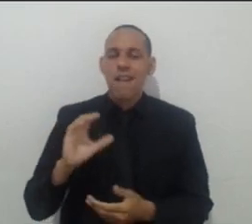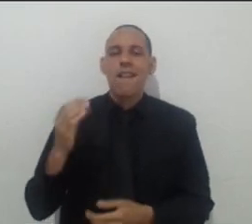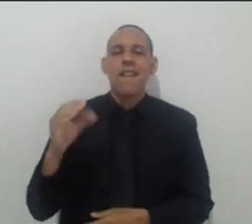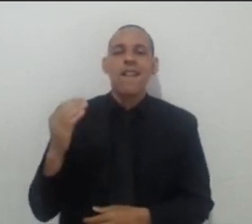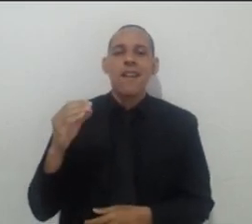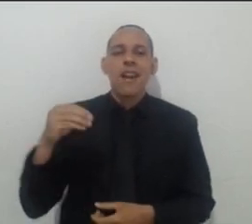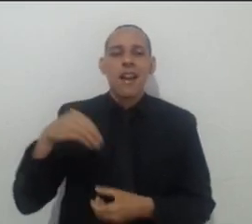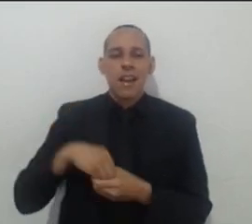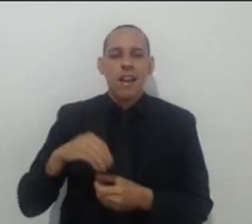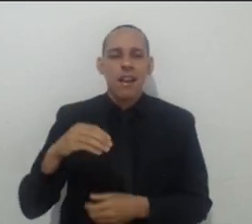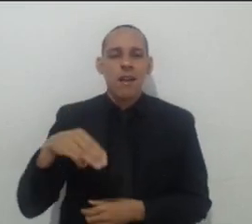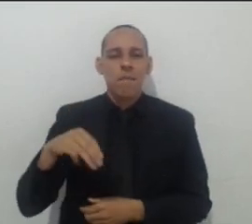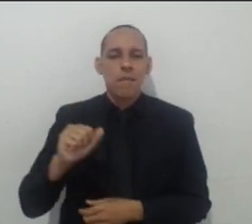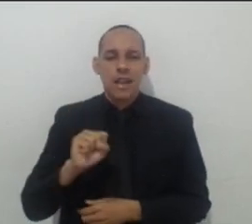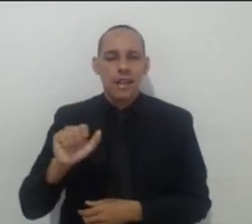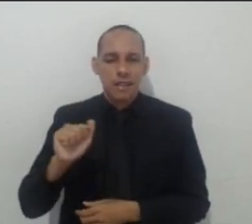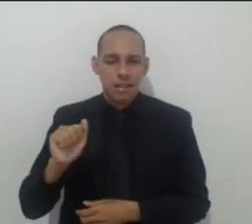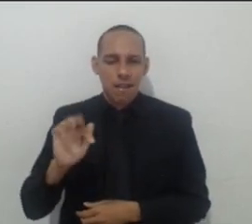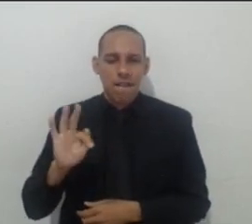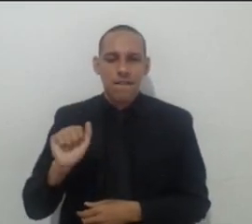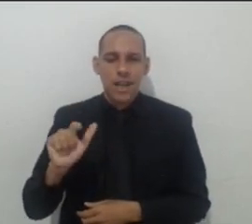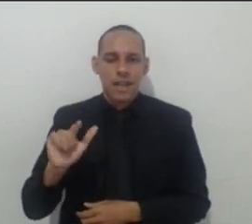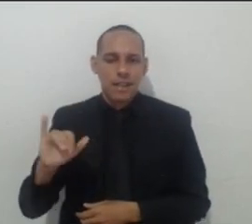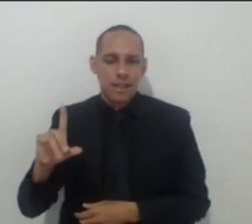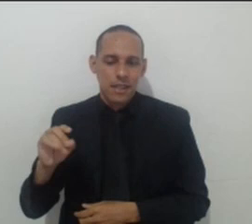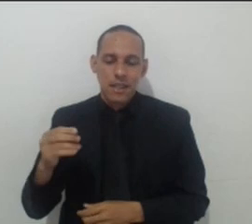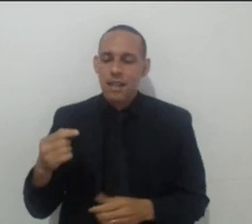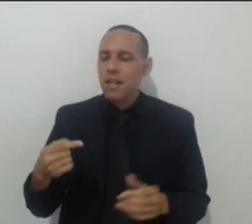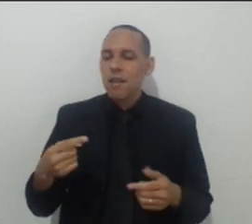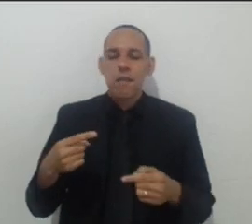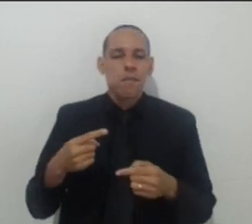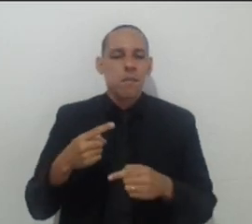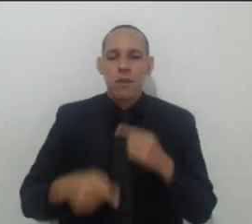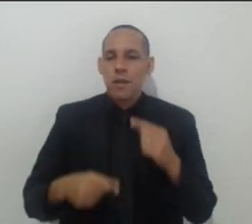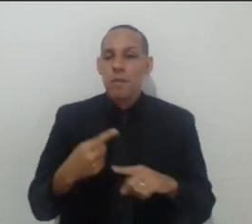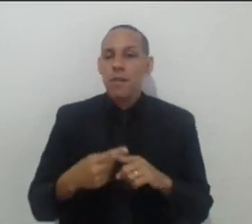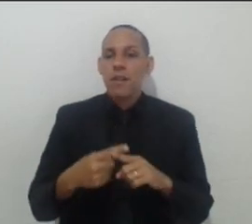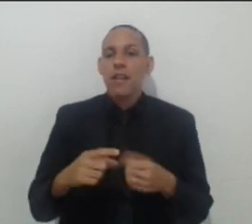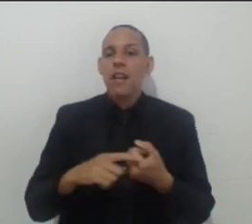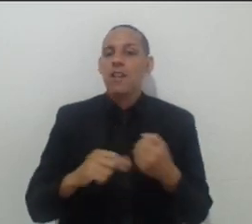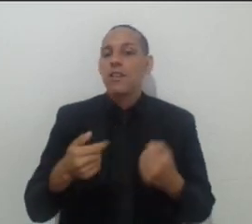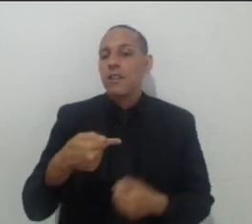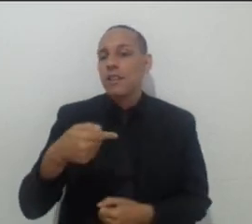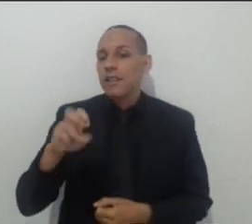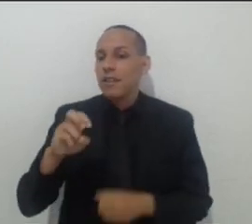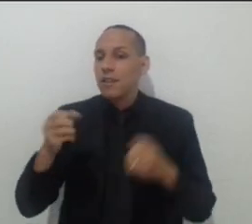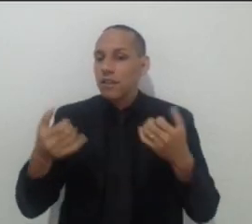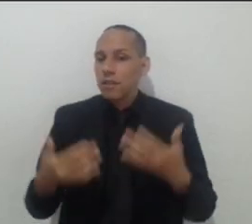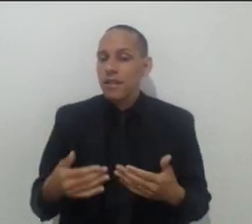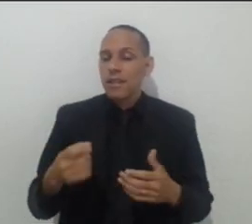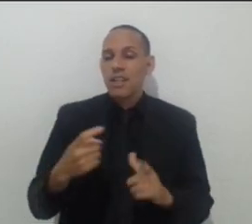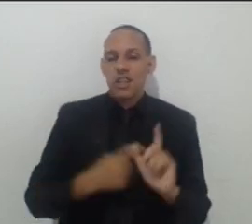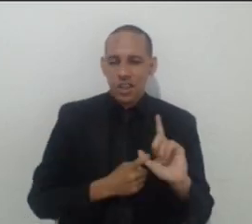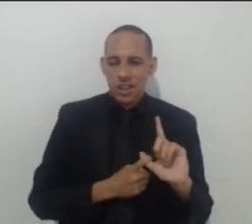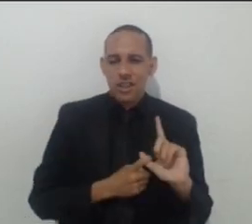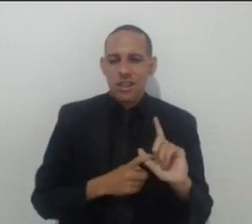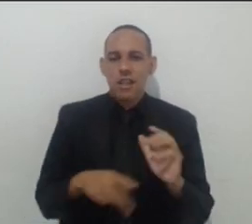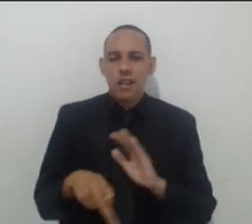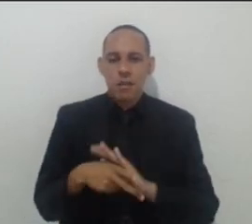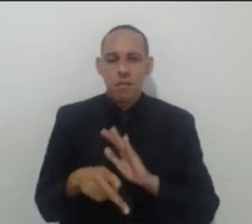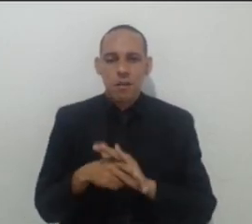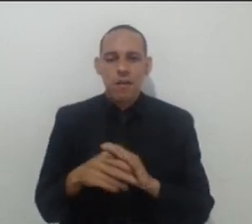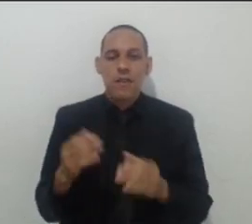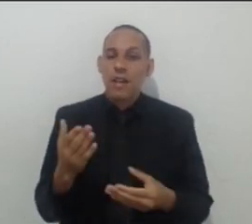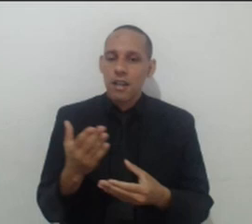falida da Federal de Seguros, porque ali no seu artigo 75 diz que as dívidas inerentes das ações de seguro